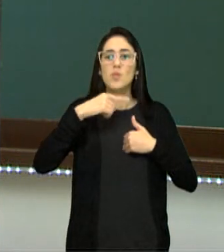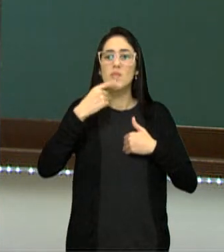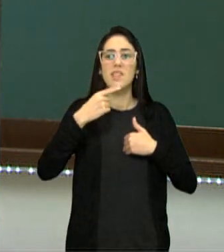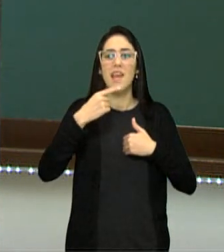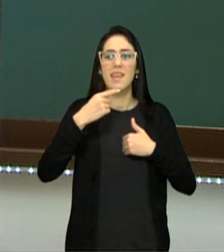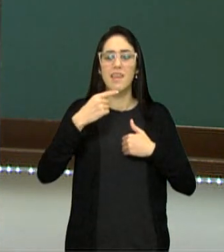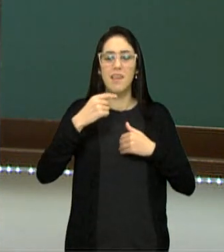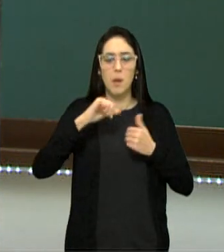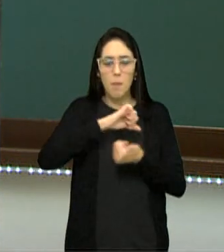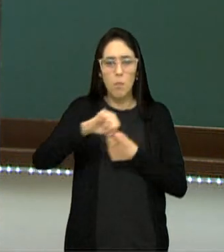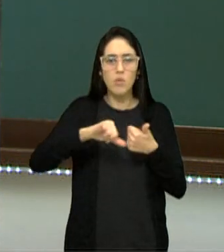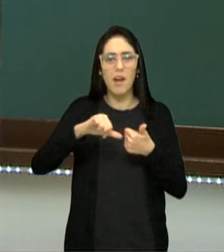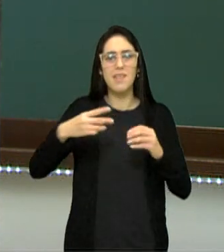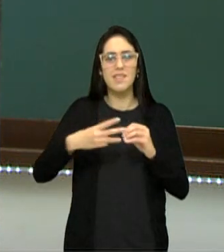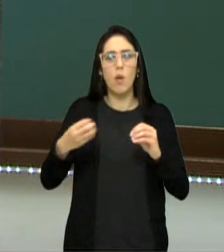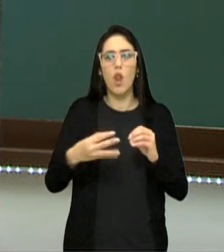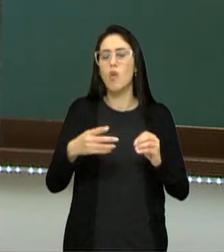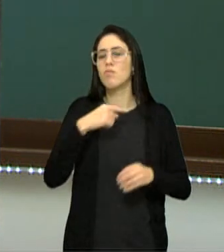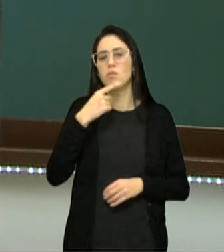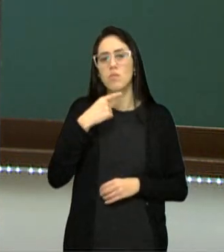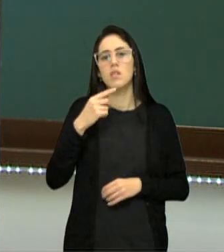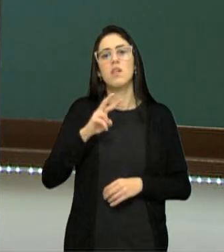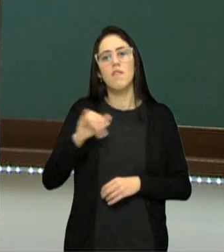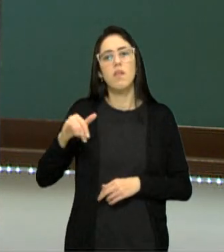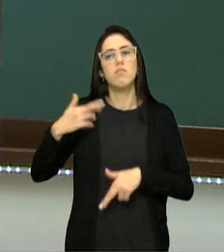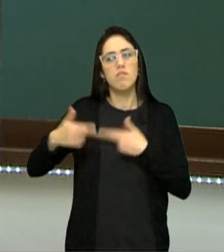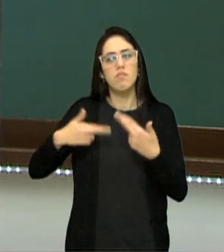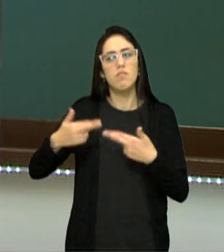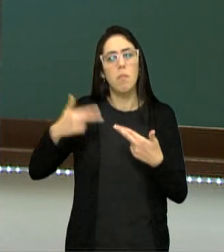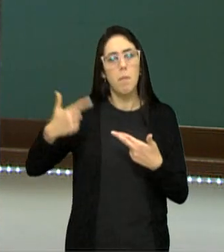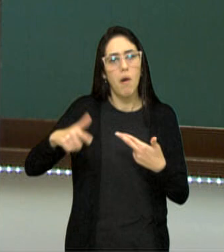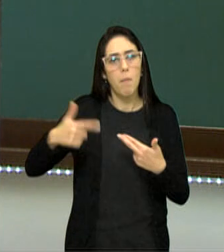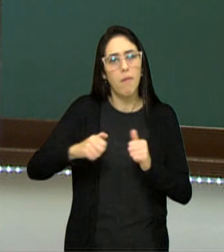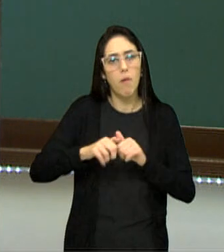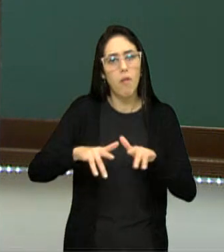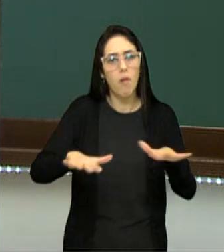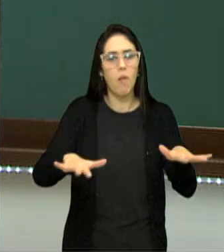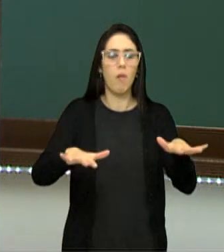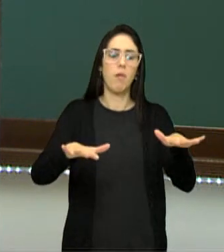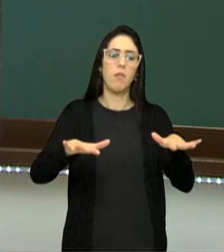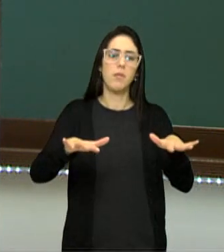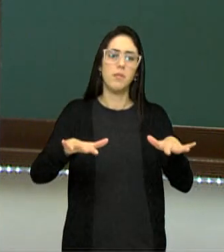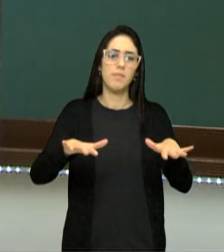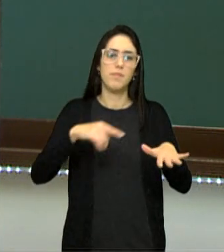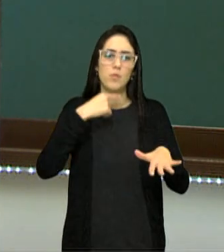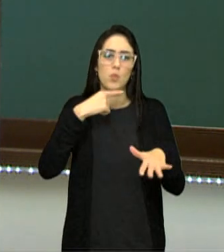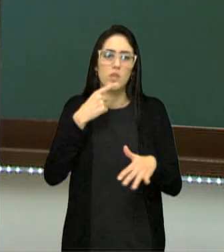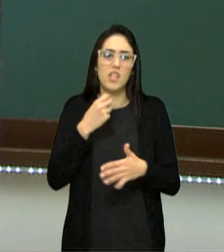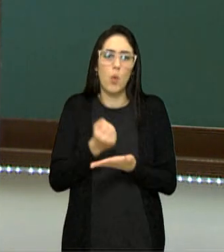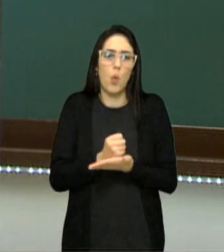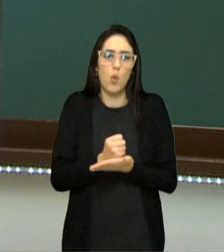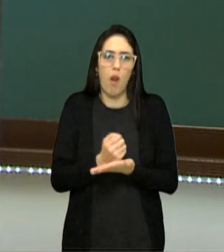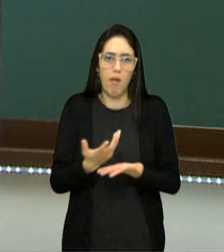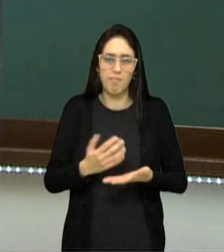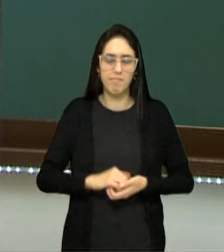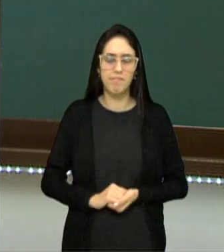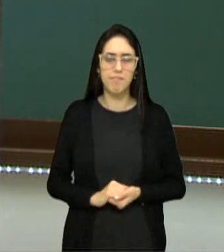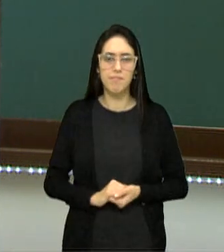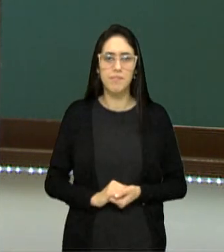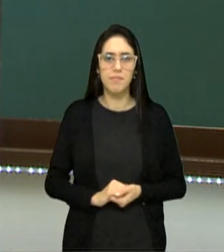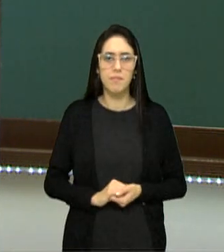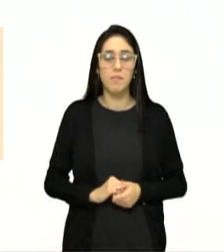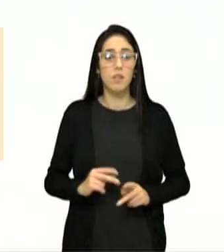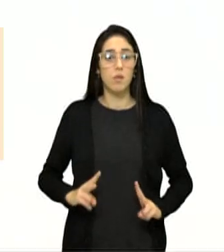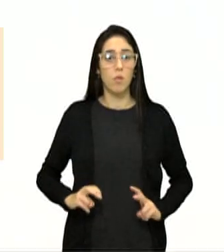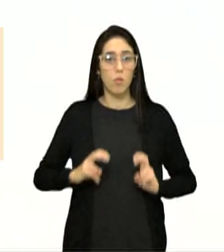morte celular. E aí ela começa a se reproduzir, se multiplicar de uma maneira descontrolada. O câncer,